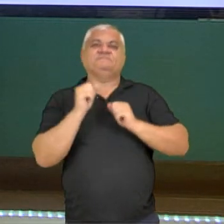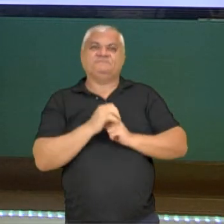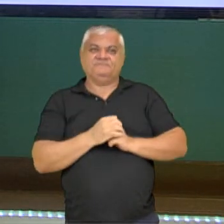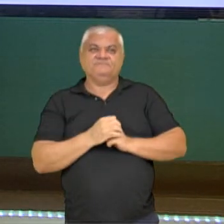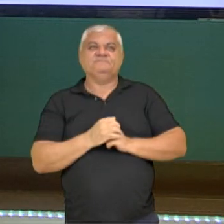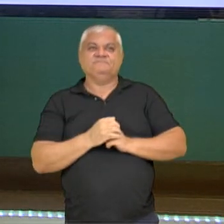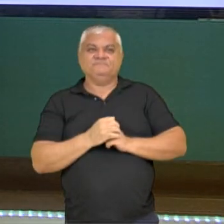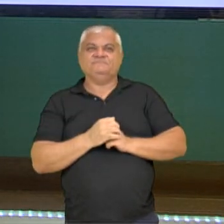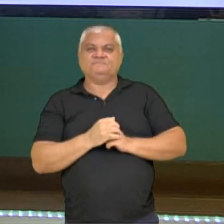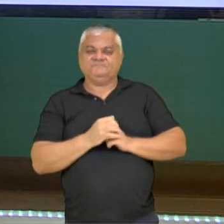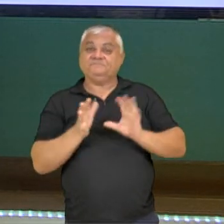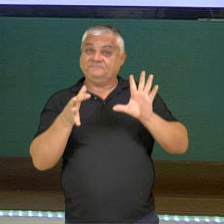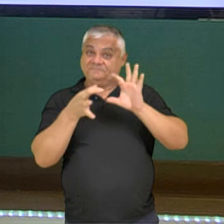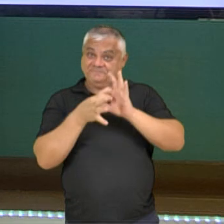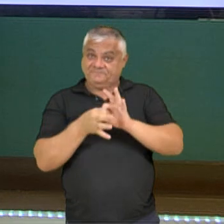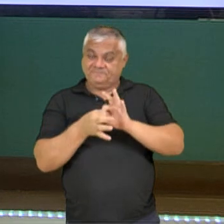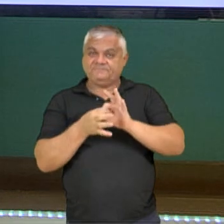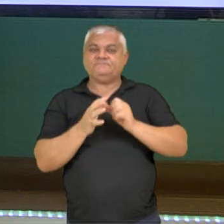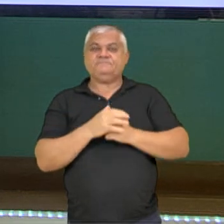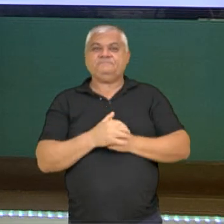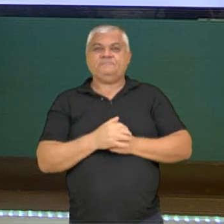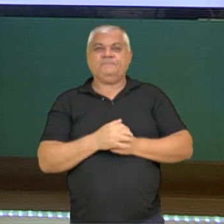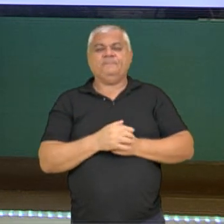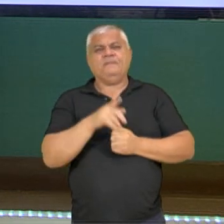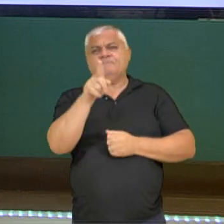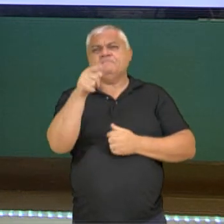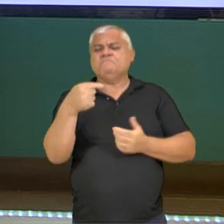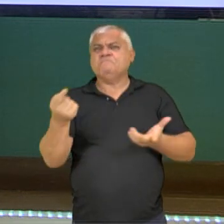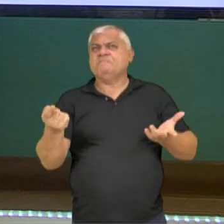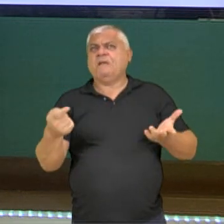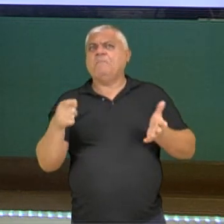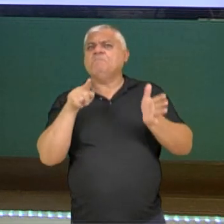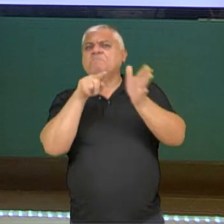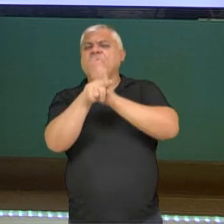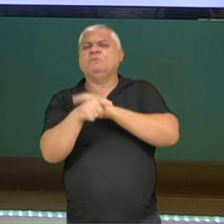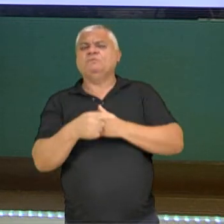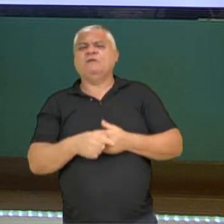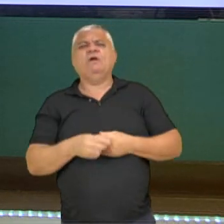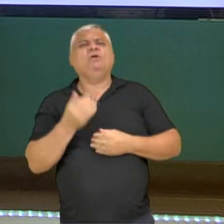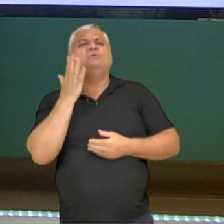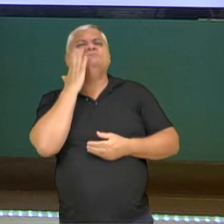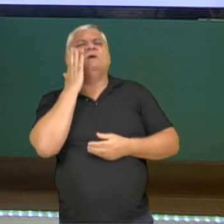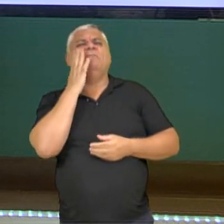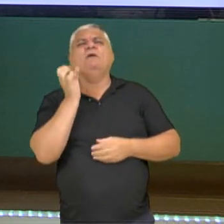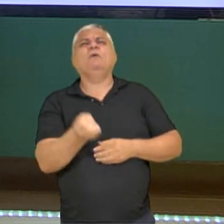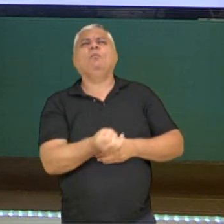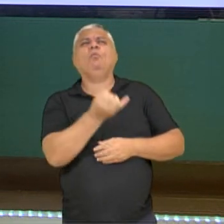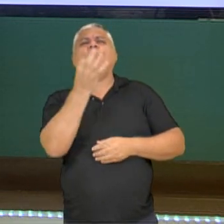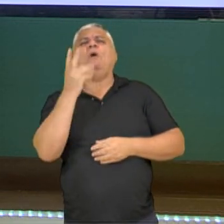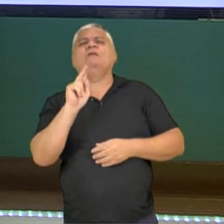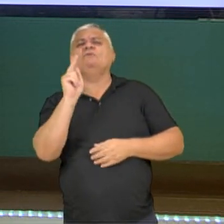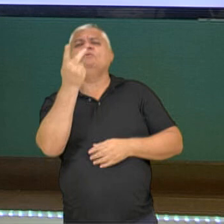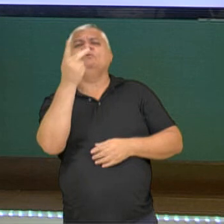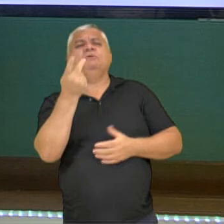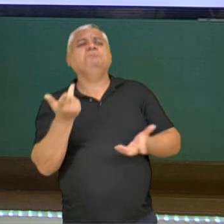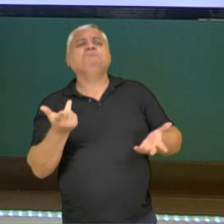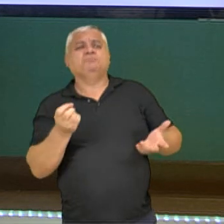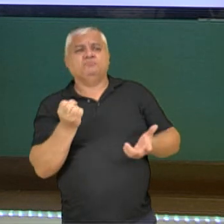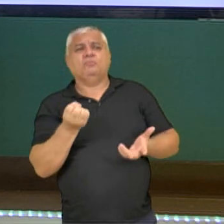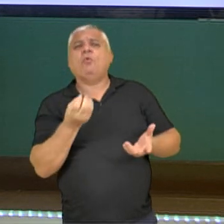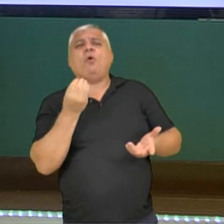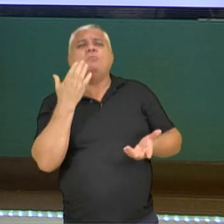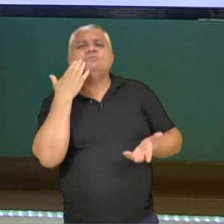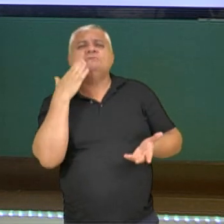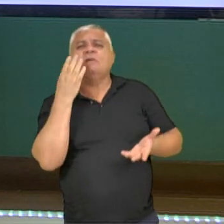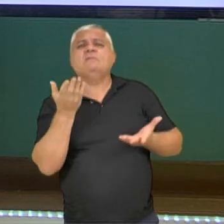seus respectivos hidrogênios. Você pode perguntar, professor, como eu vou saber quantos hidrogênios tem aqui, professor? Tudo bem,